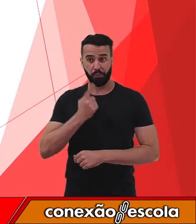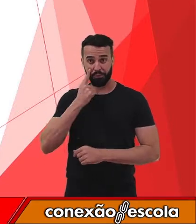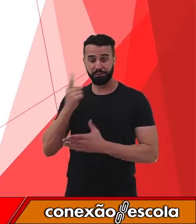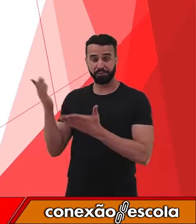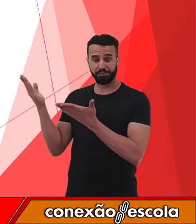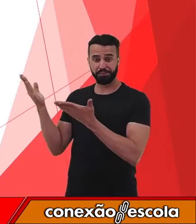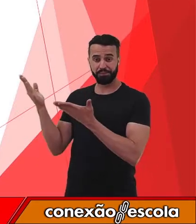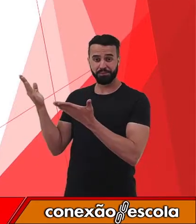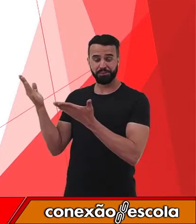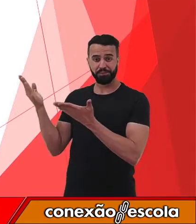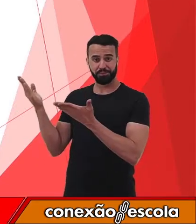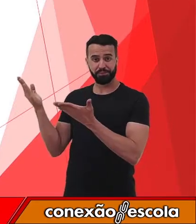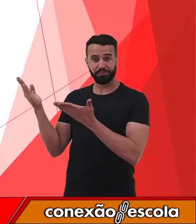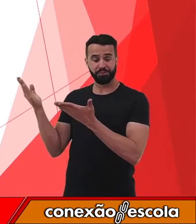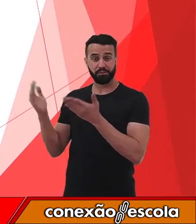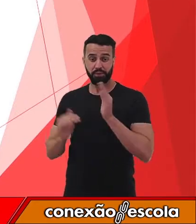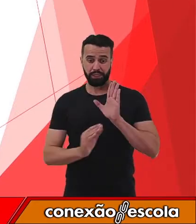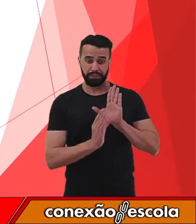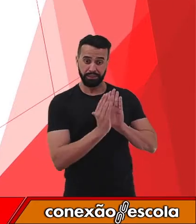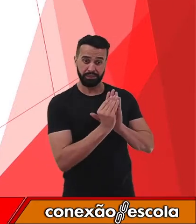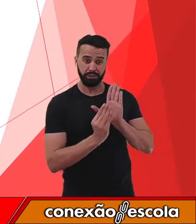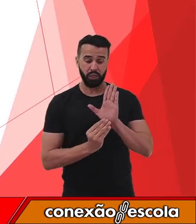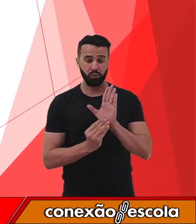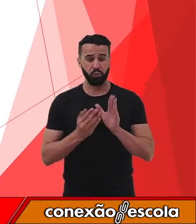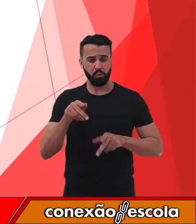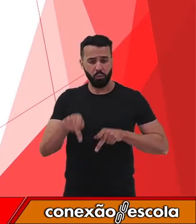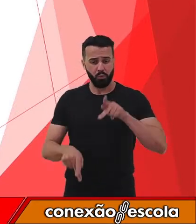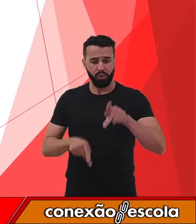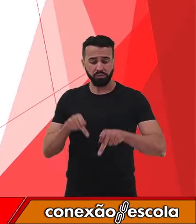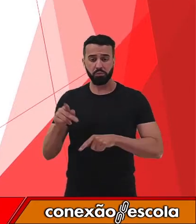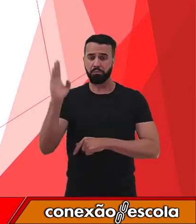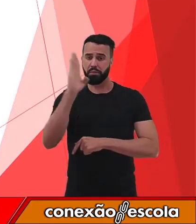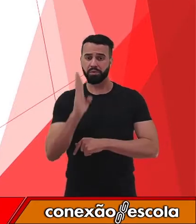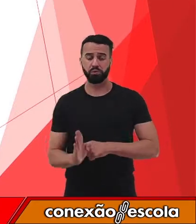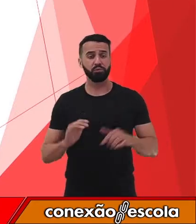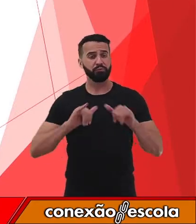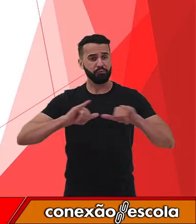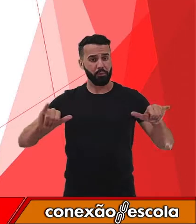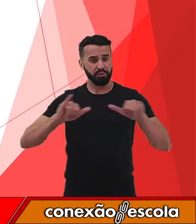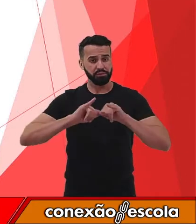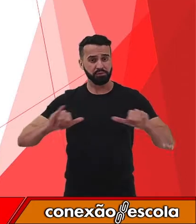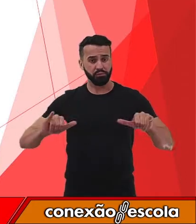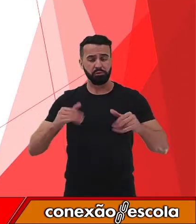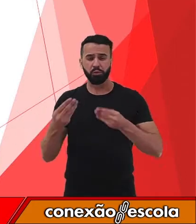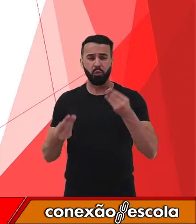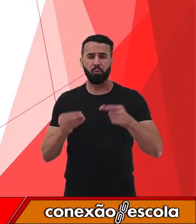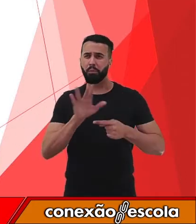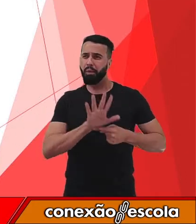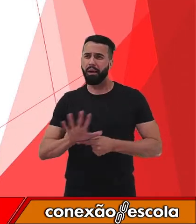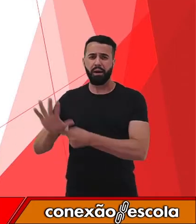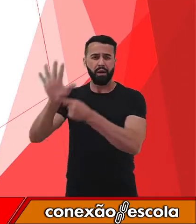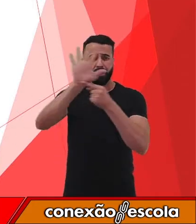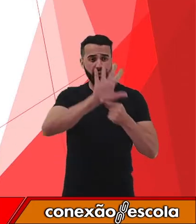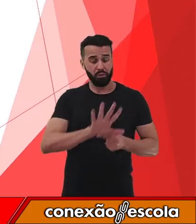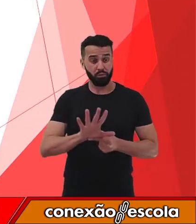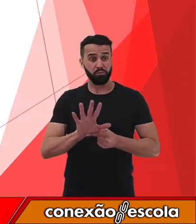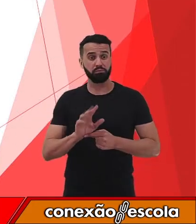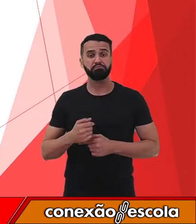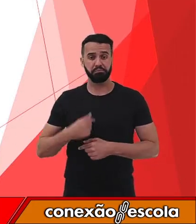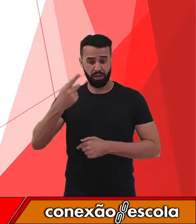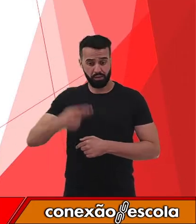dados sobre a população brasileira e a extensão territorial do nosso país. A população absoluta do